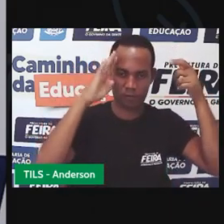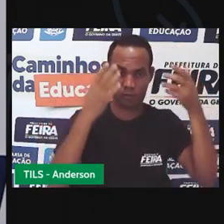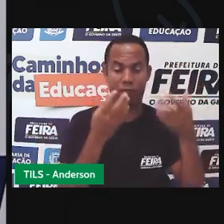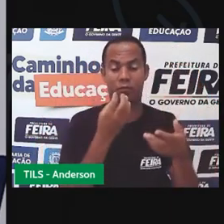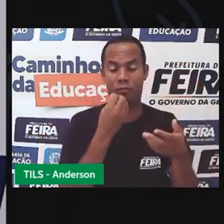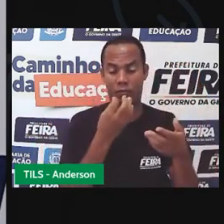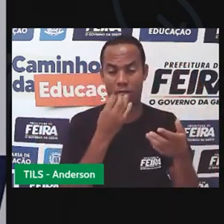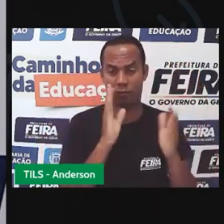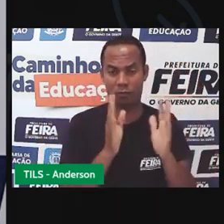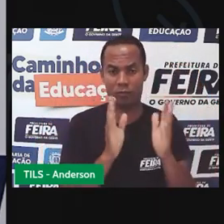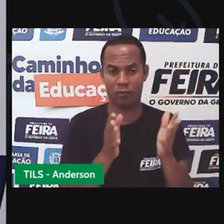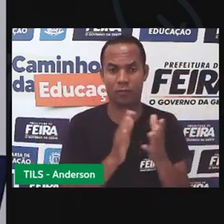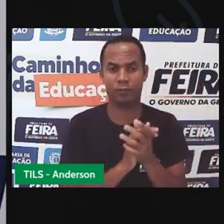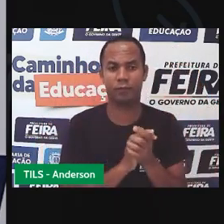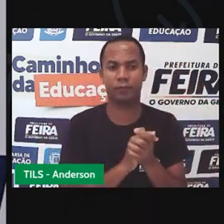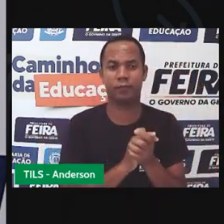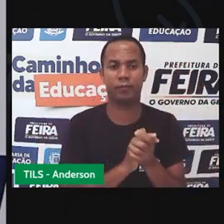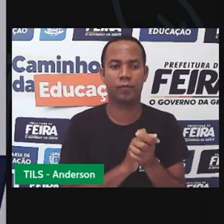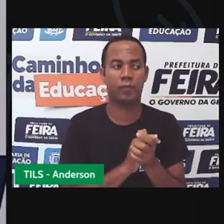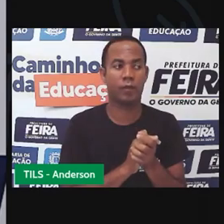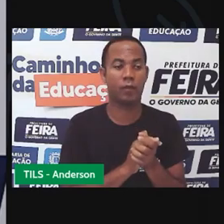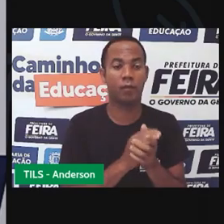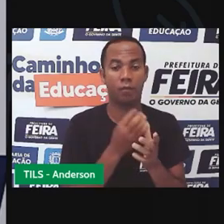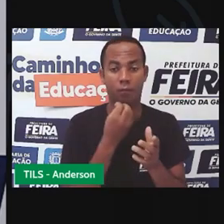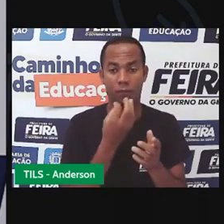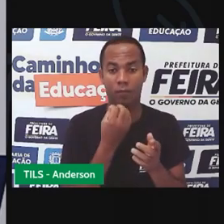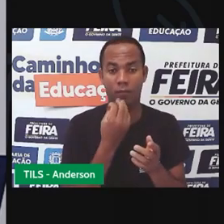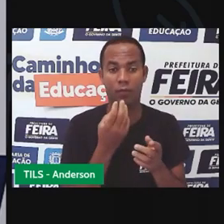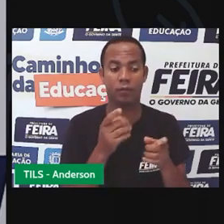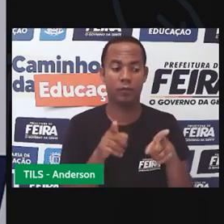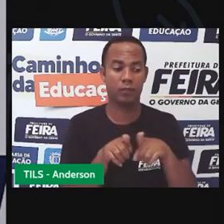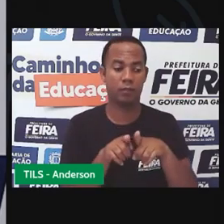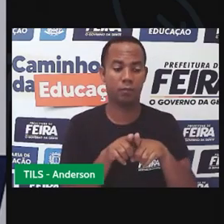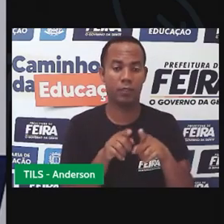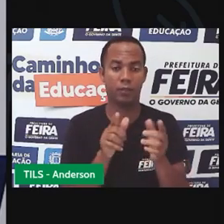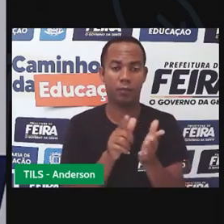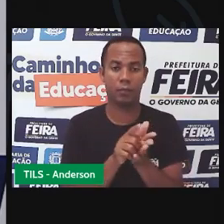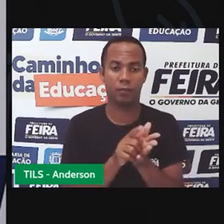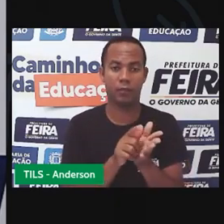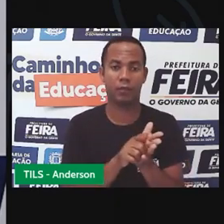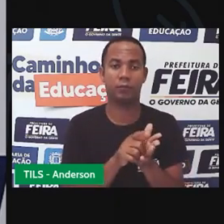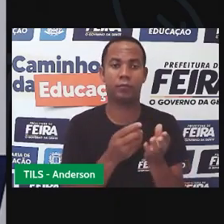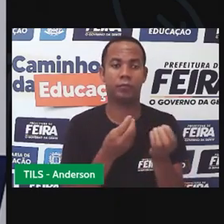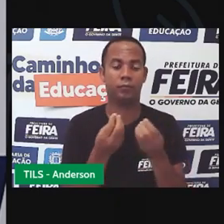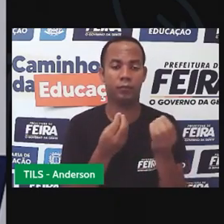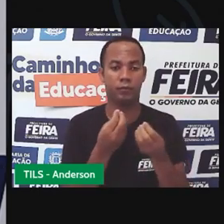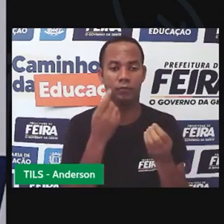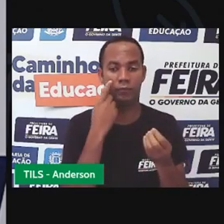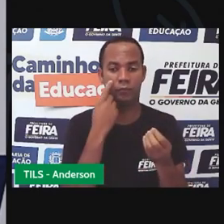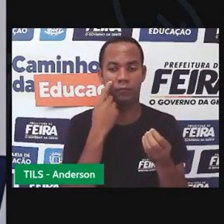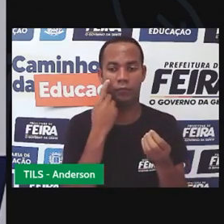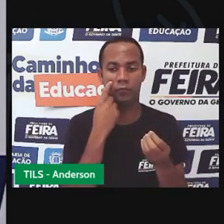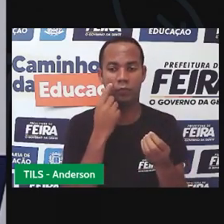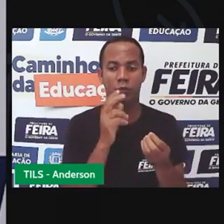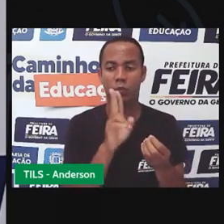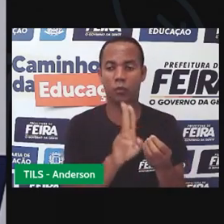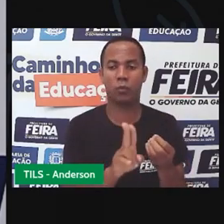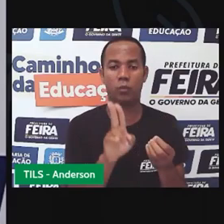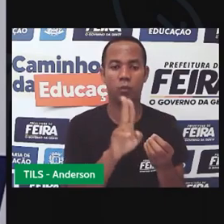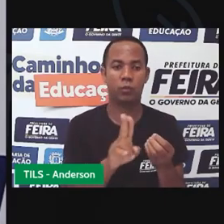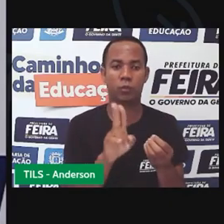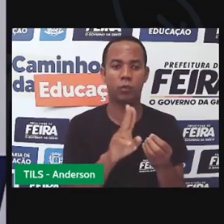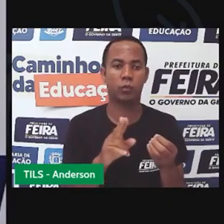bem. Essa é uma das propriedades do papel. As características